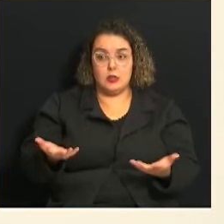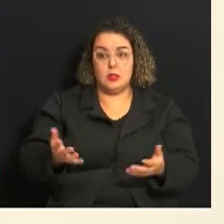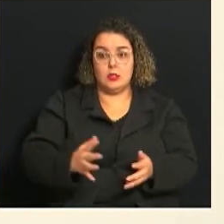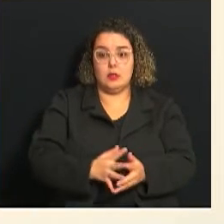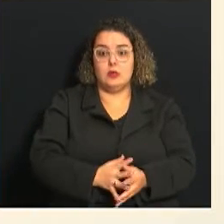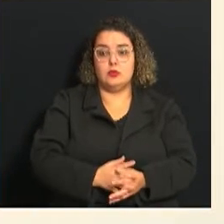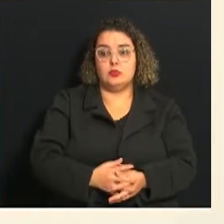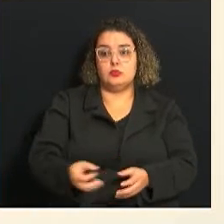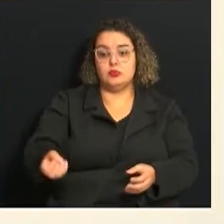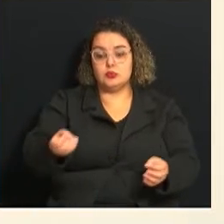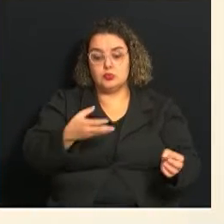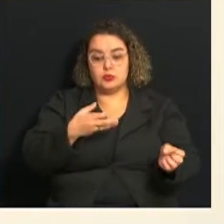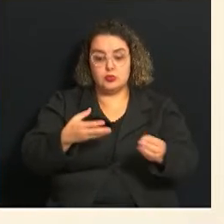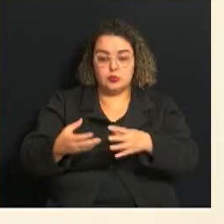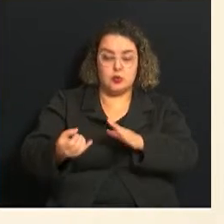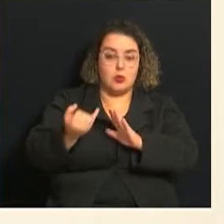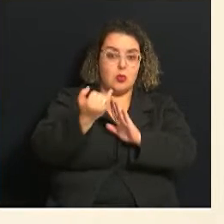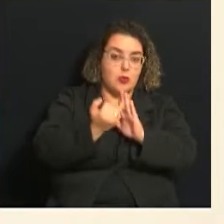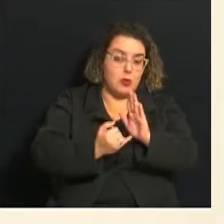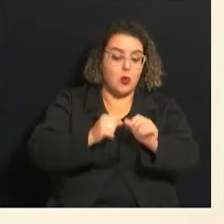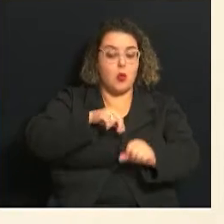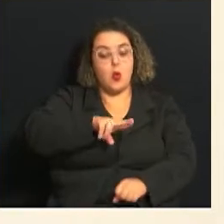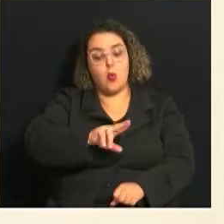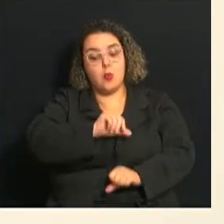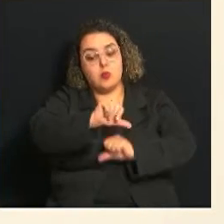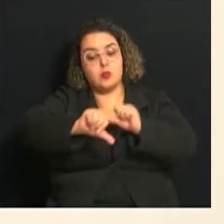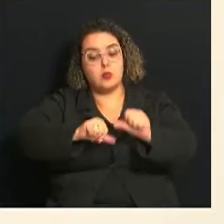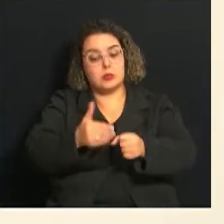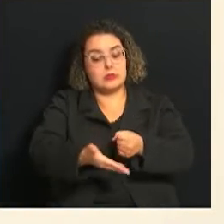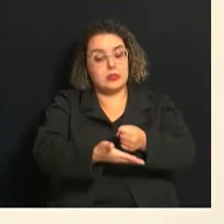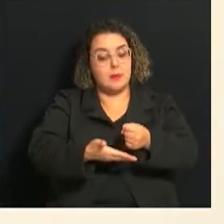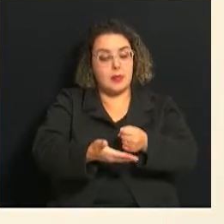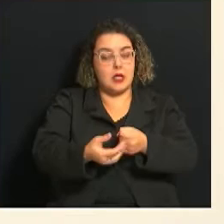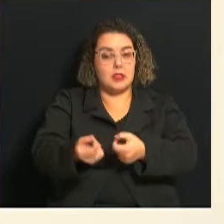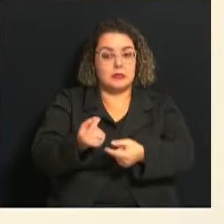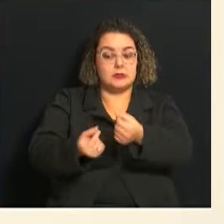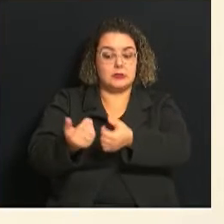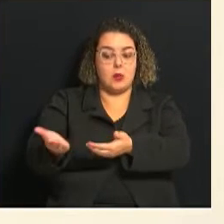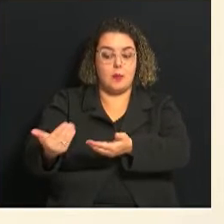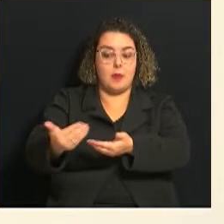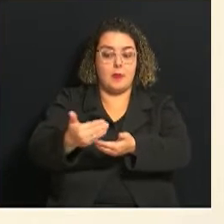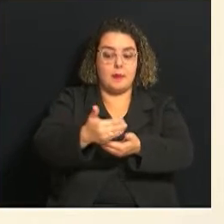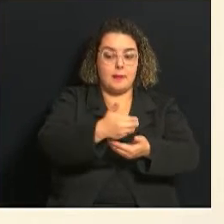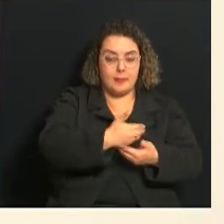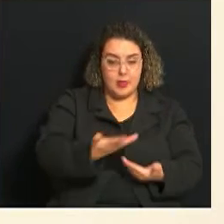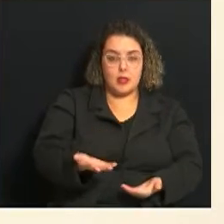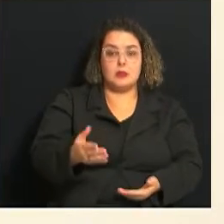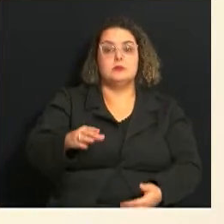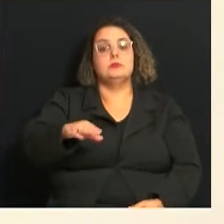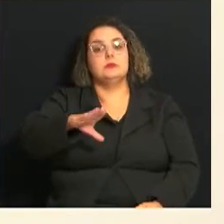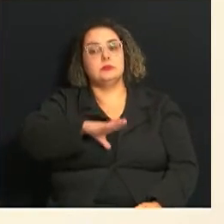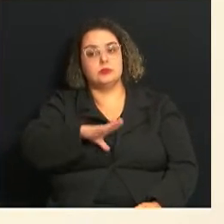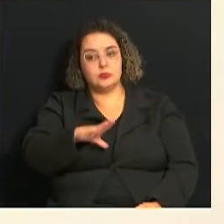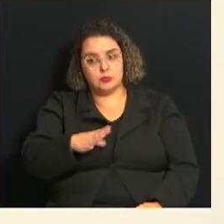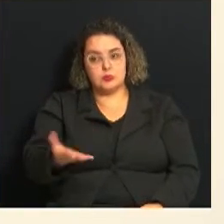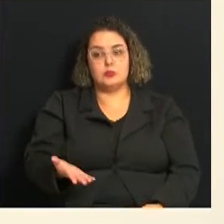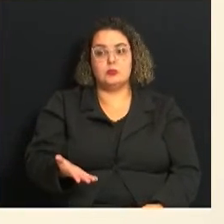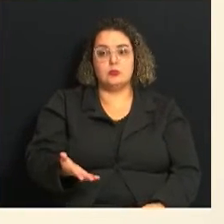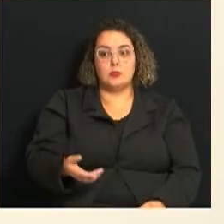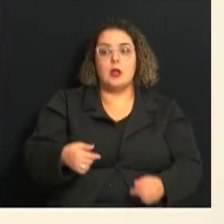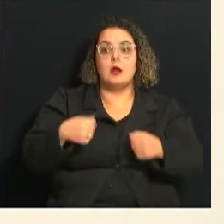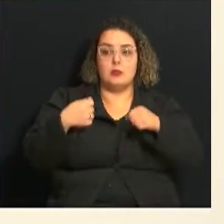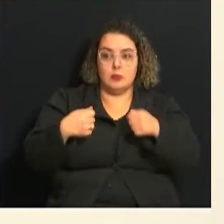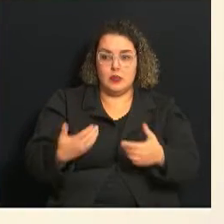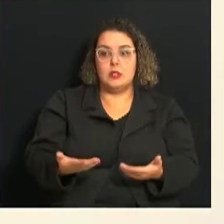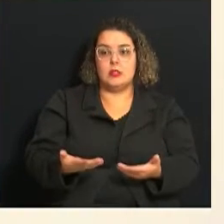novos impostos ou mudanças na base da receita do município precisa considerar